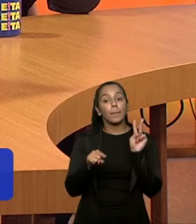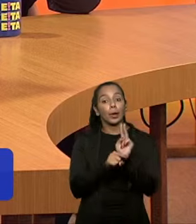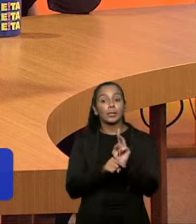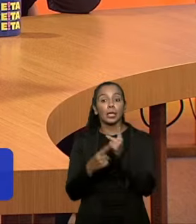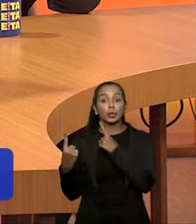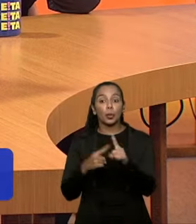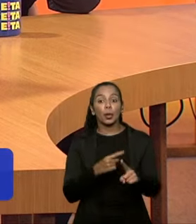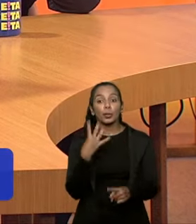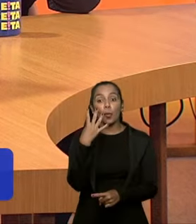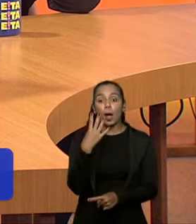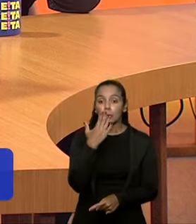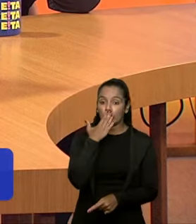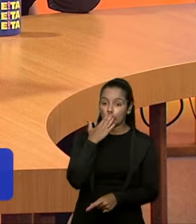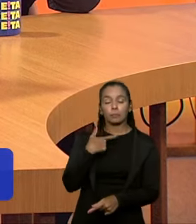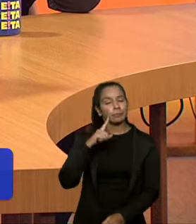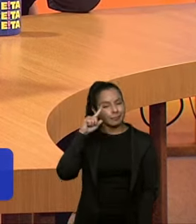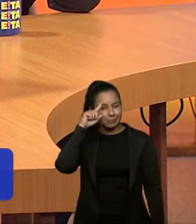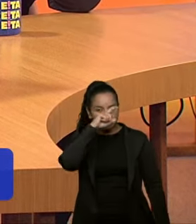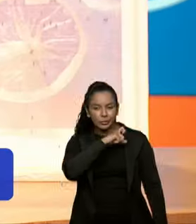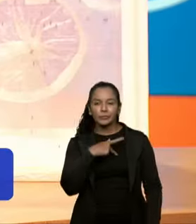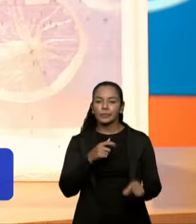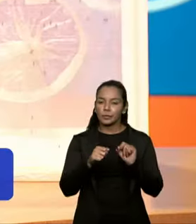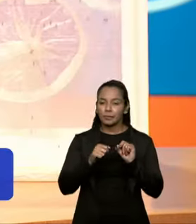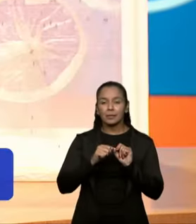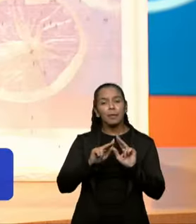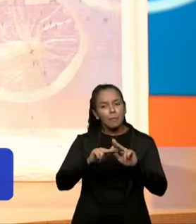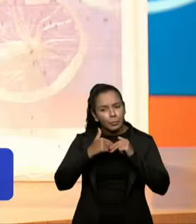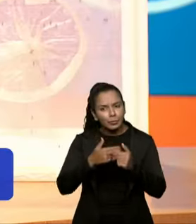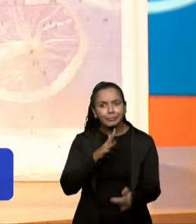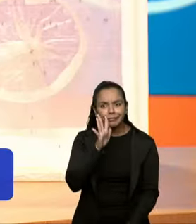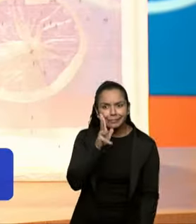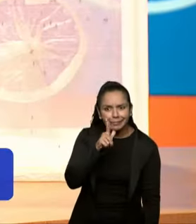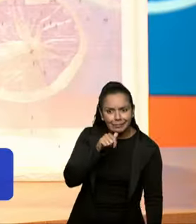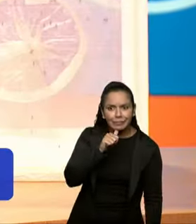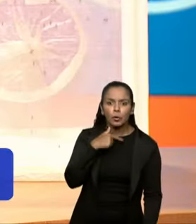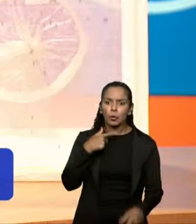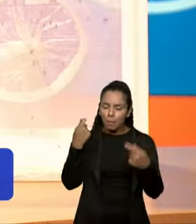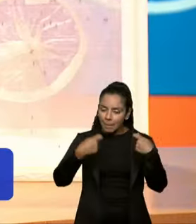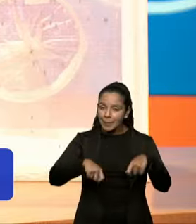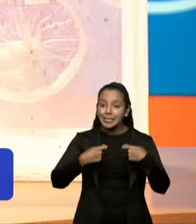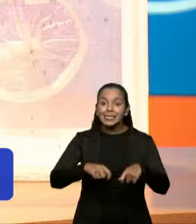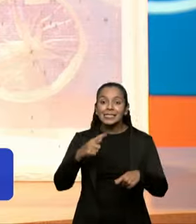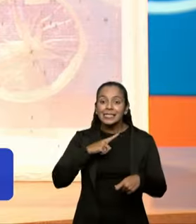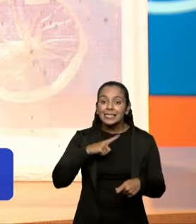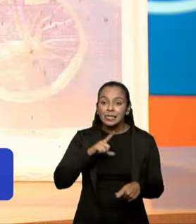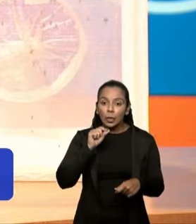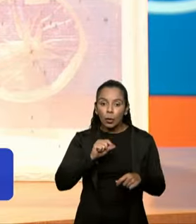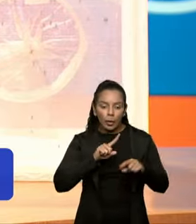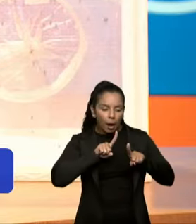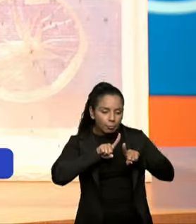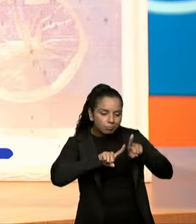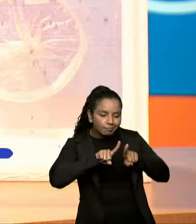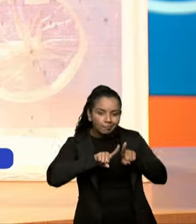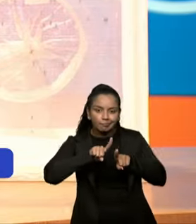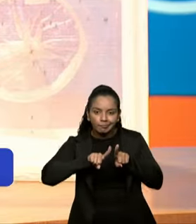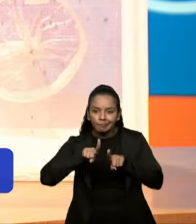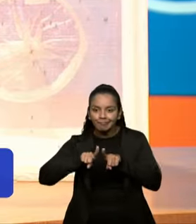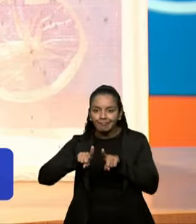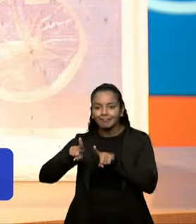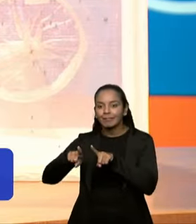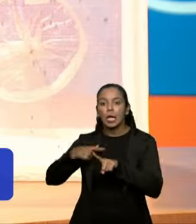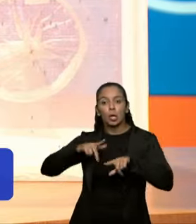por isso que é muito difícil de fazer, por isso que demorou tanto. Legal. Porque você tem que ter essa calibração